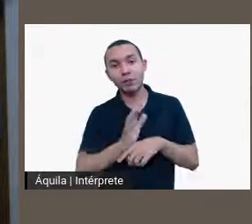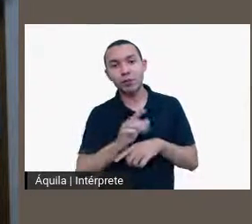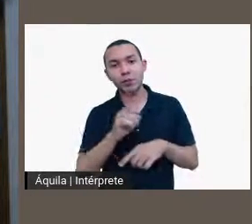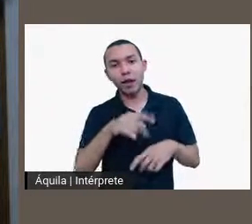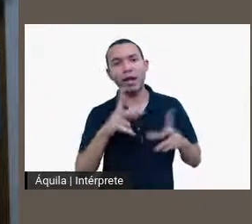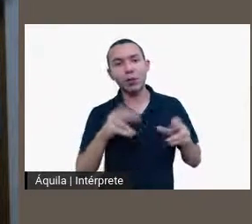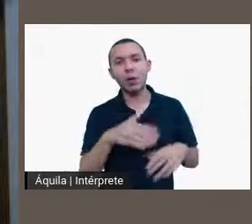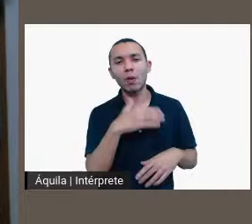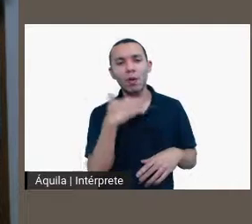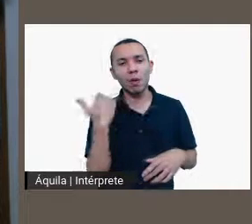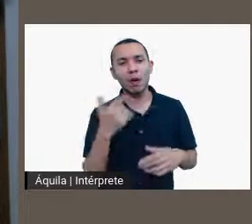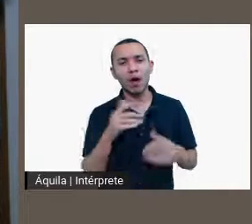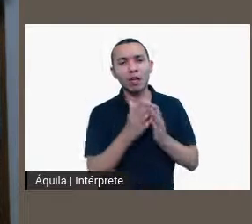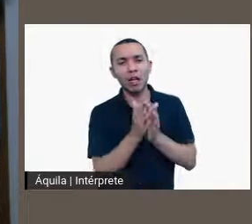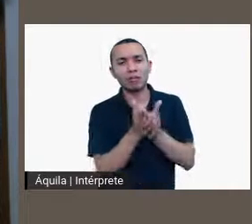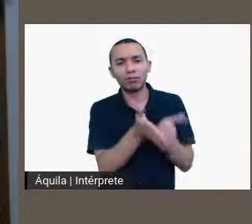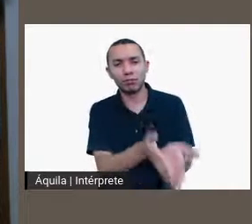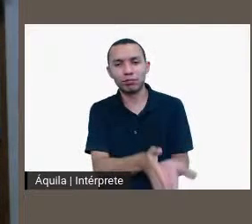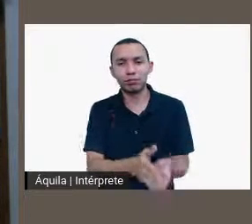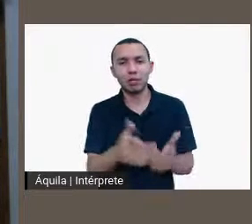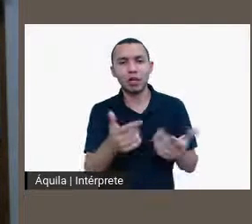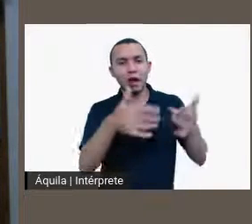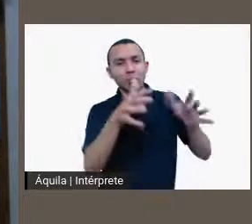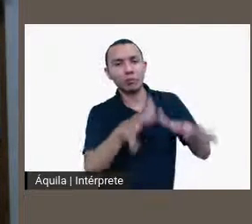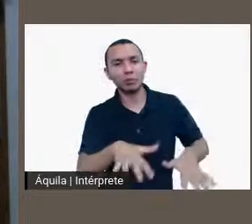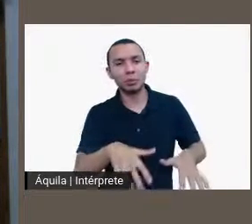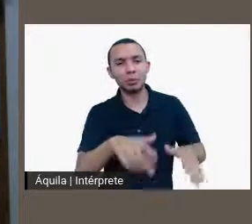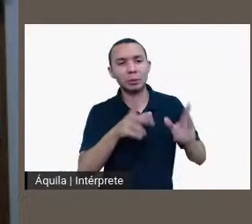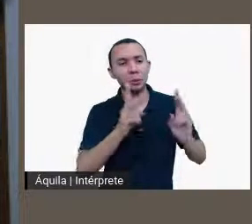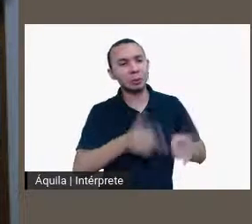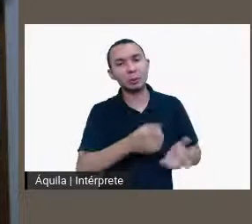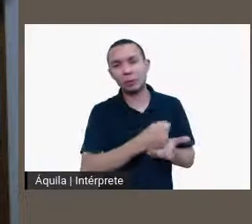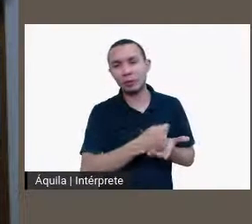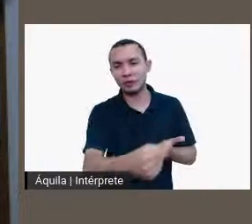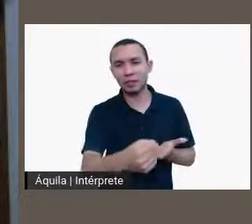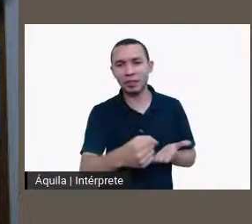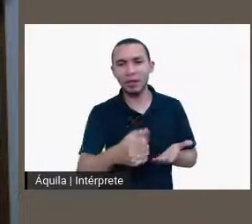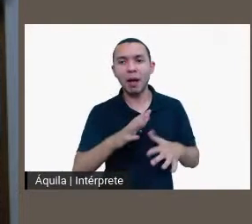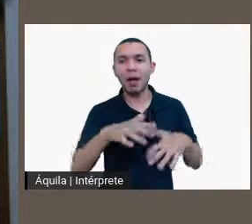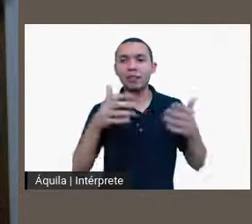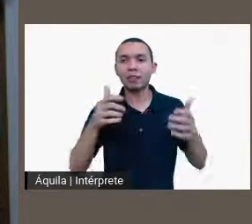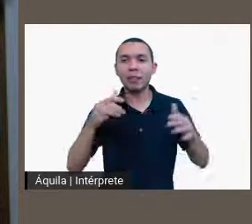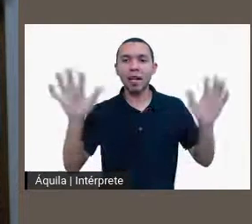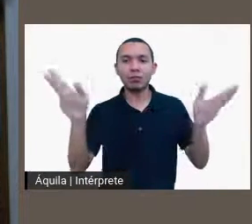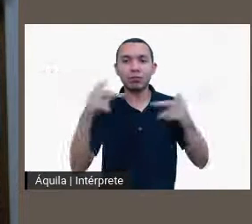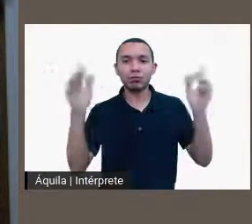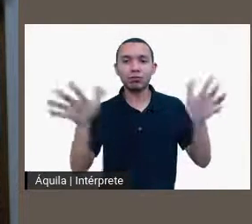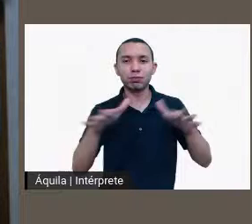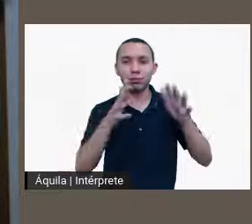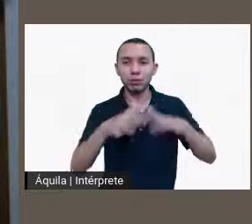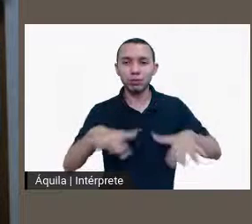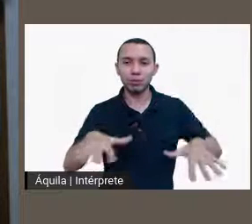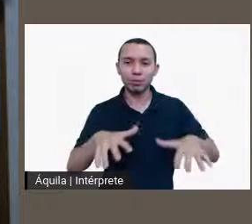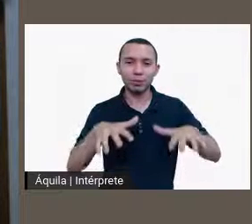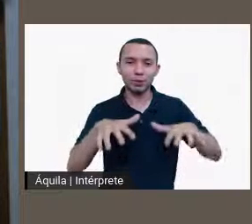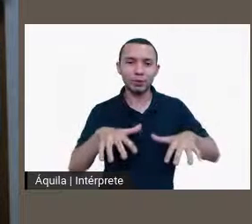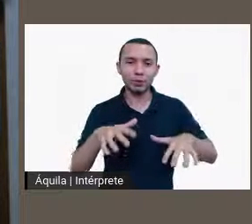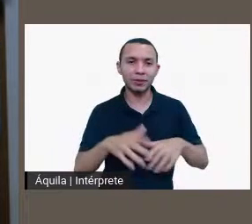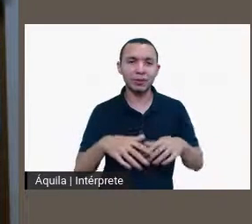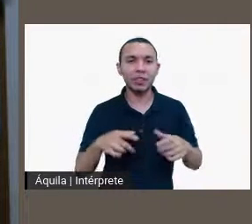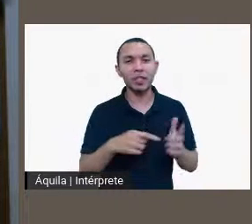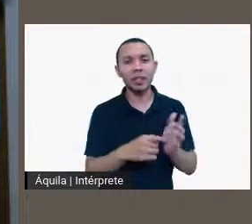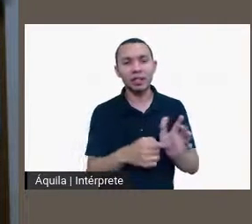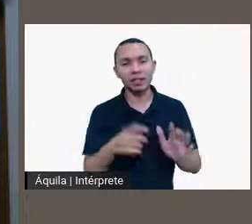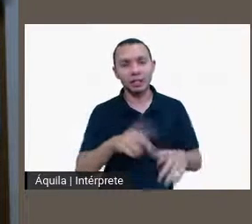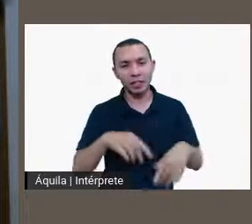o naufrágio, a catástrofe permanente, mas também, após a tempestade, a placidez do mar imperando sobre a pequenez